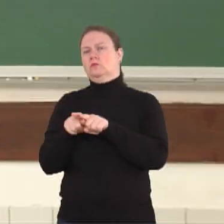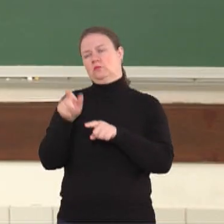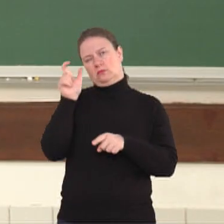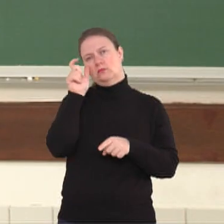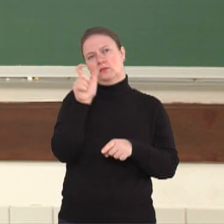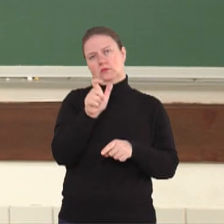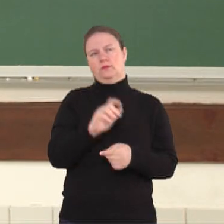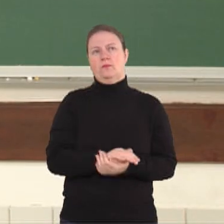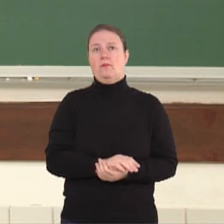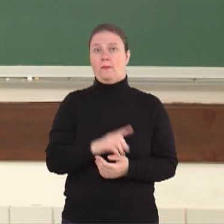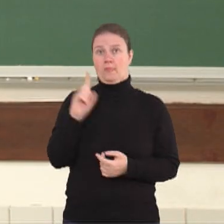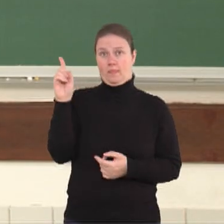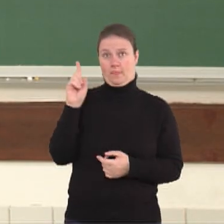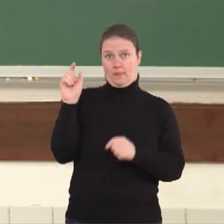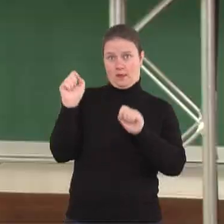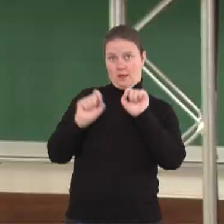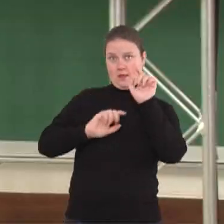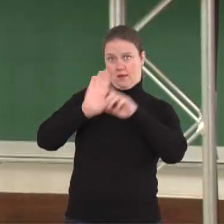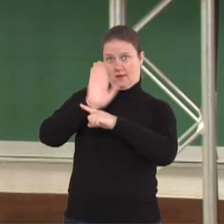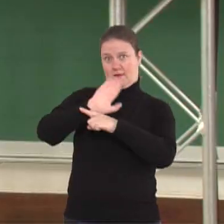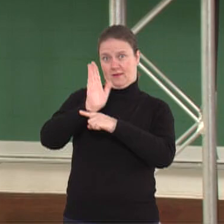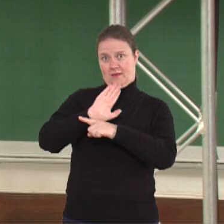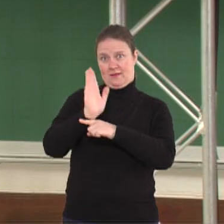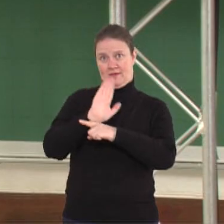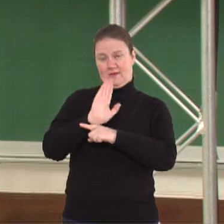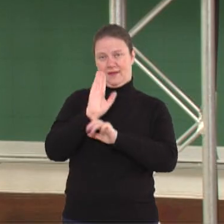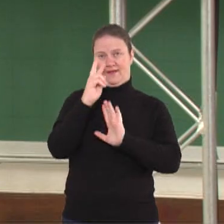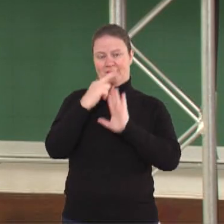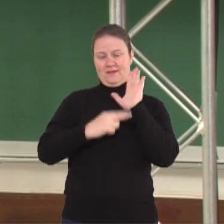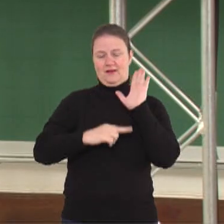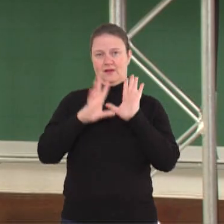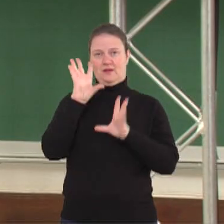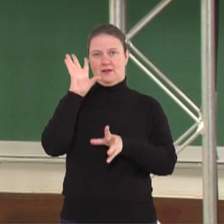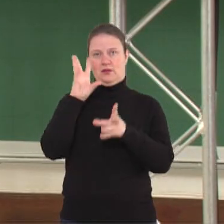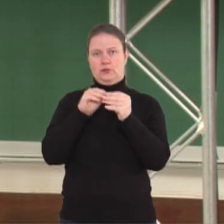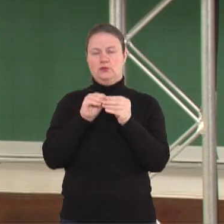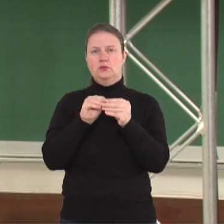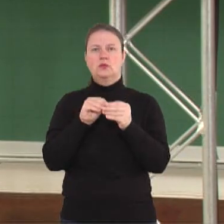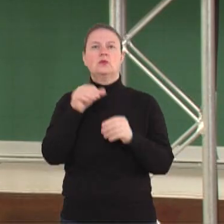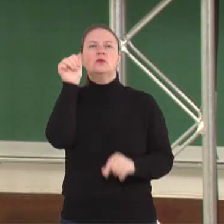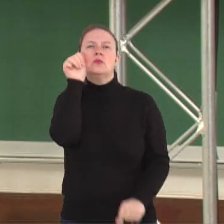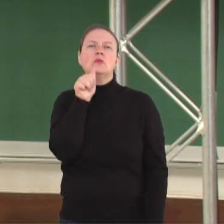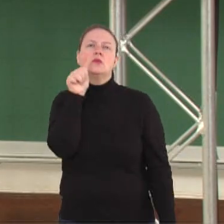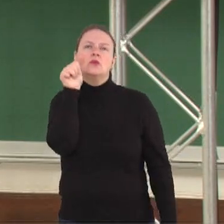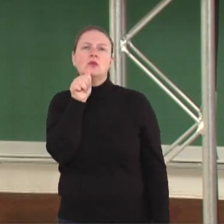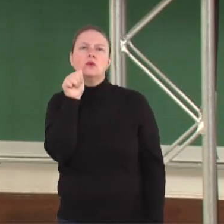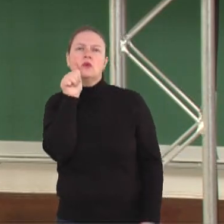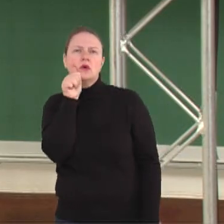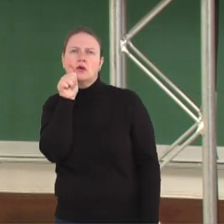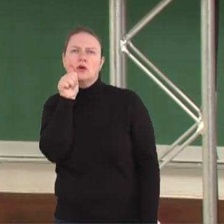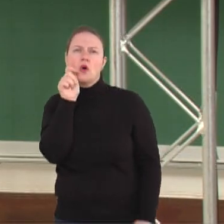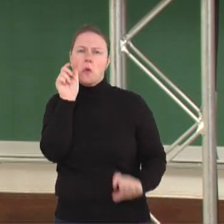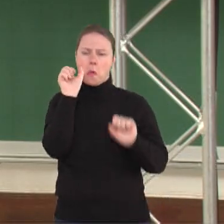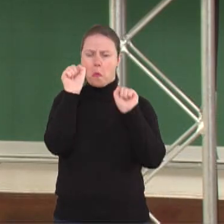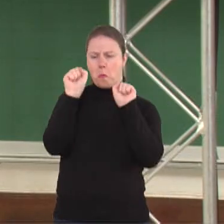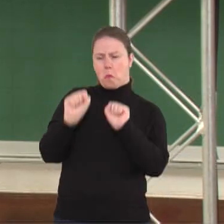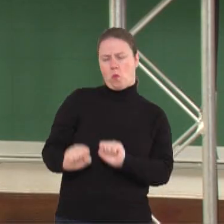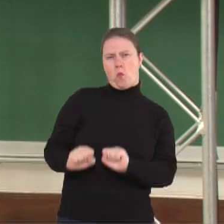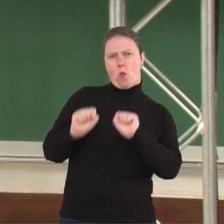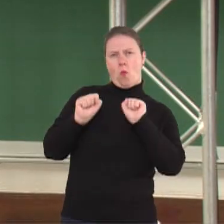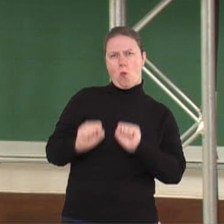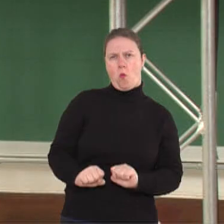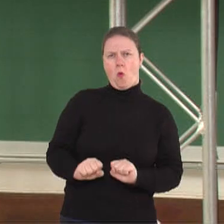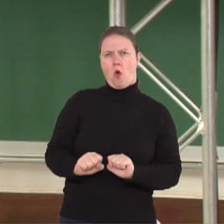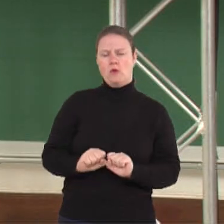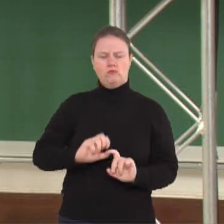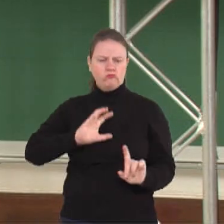Esse filme, a gente vai começar a ler a resenha, ele vai tratar disso, mulheres que podem ser referências para